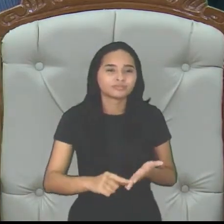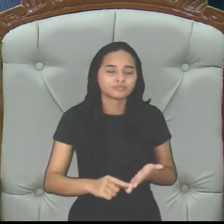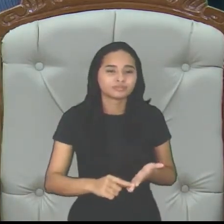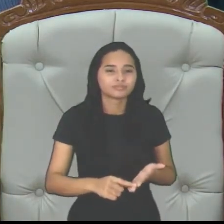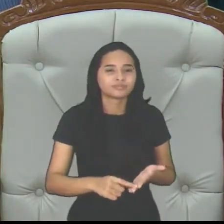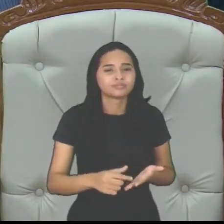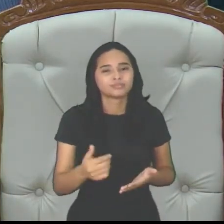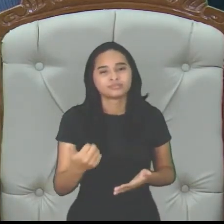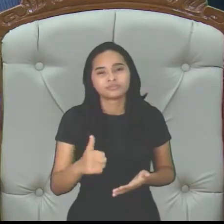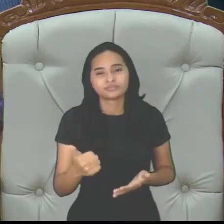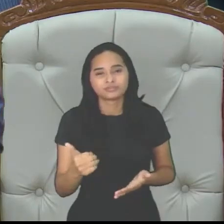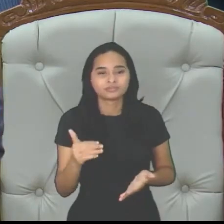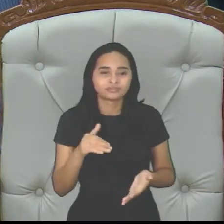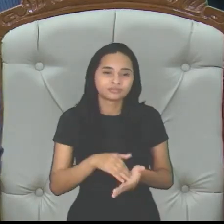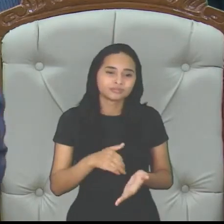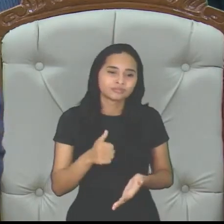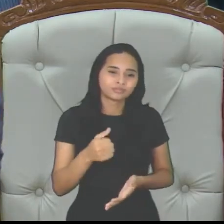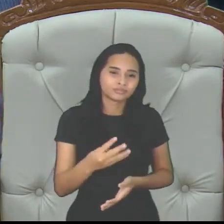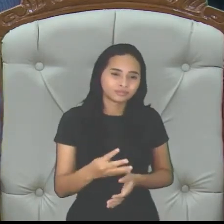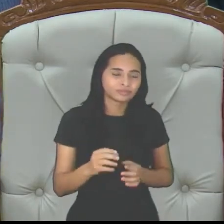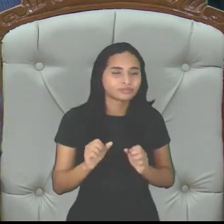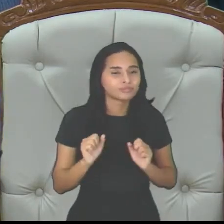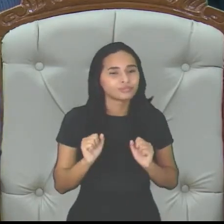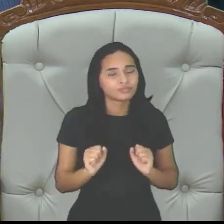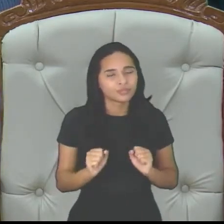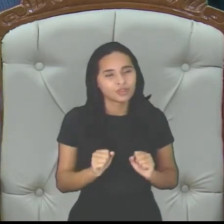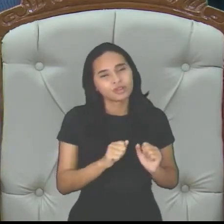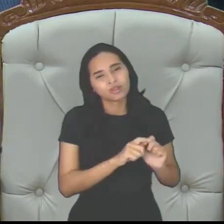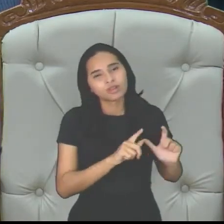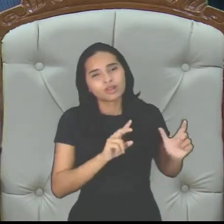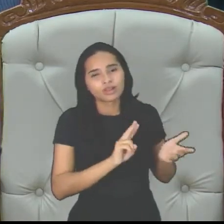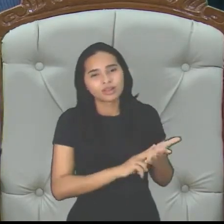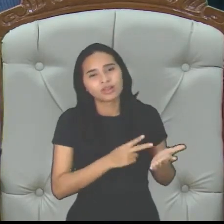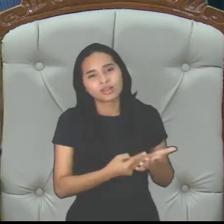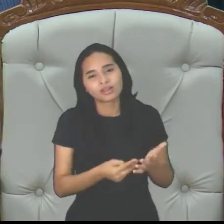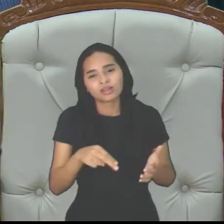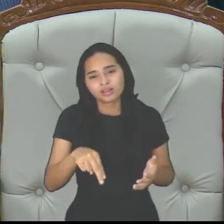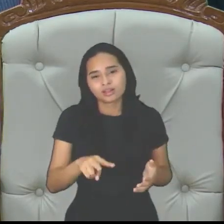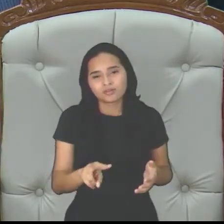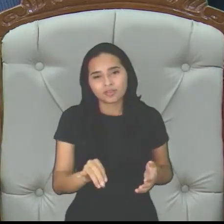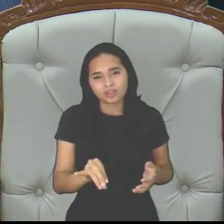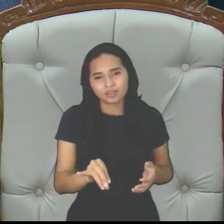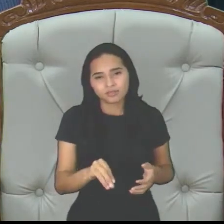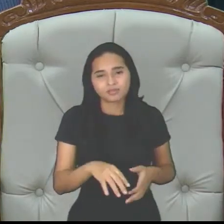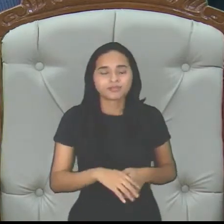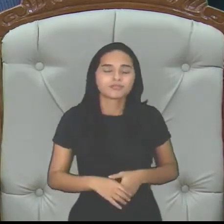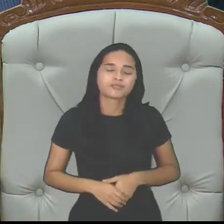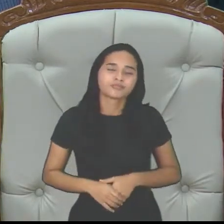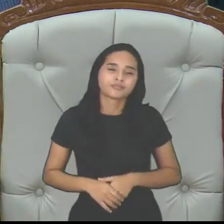versículos de 11 a 14, se puder colocar na NVI, eu agradeço.